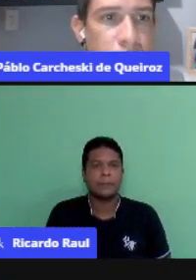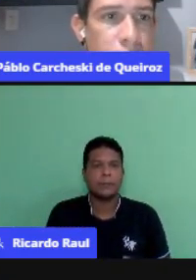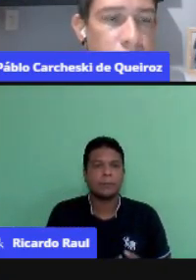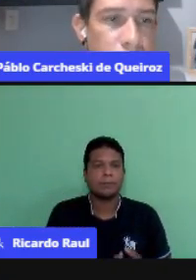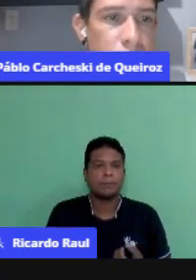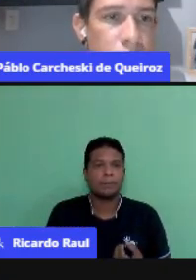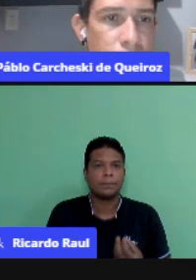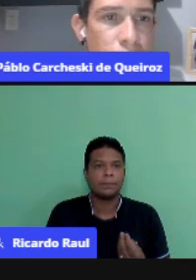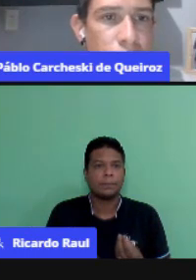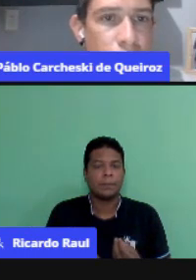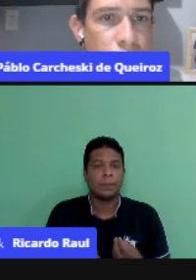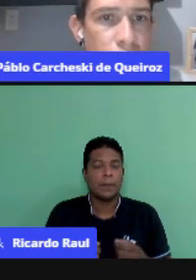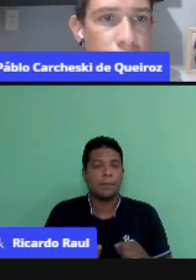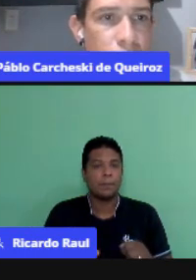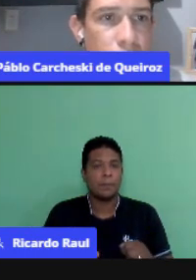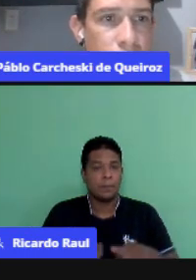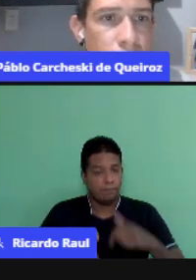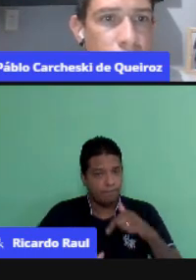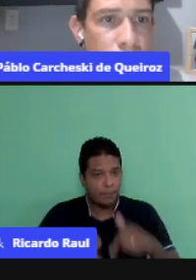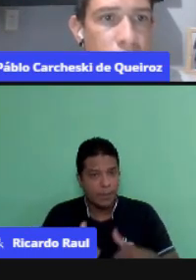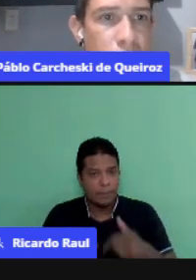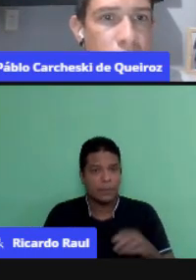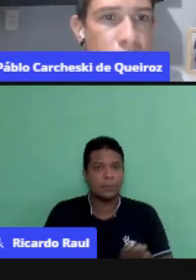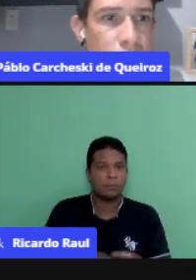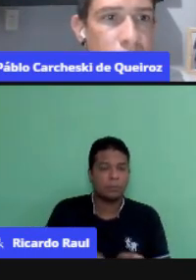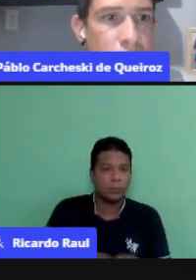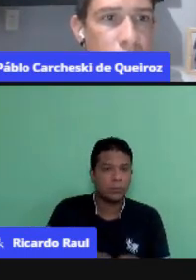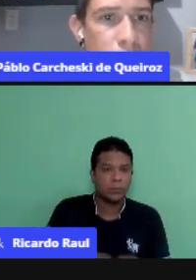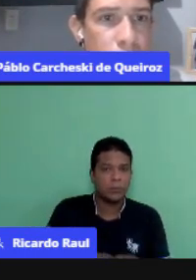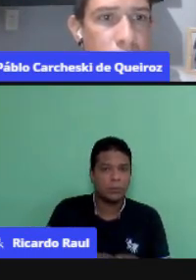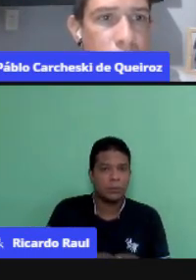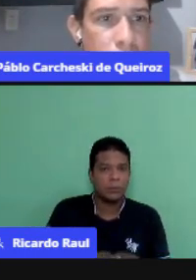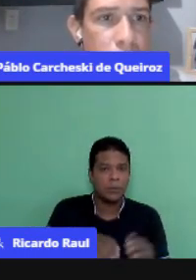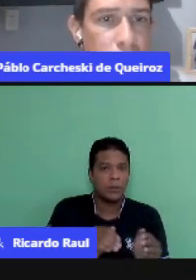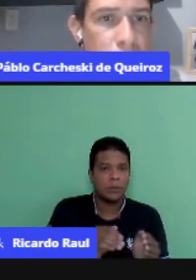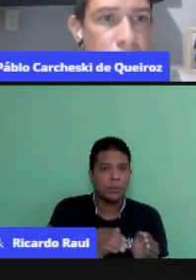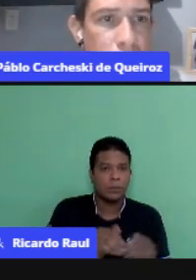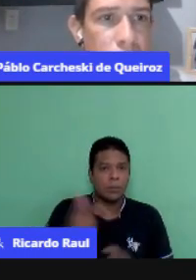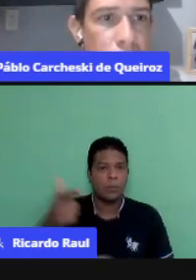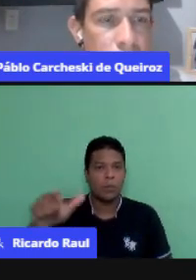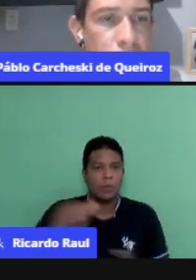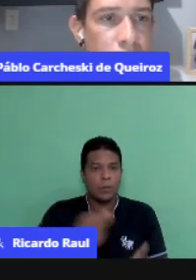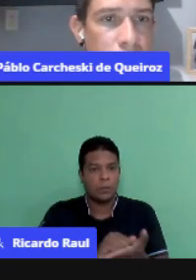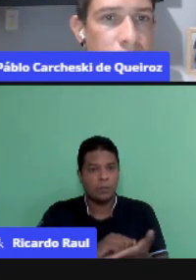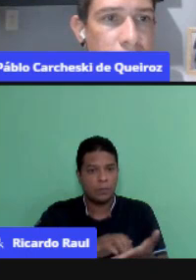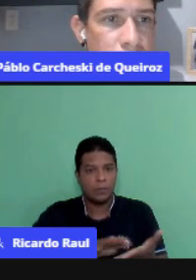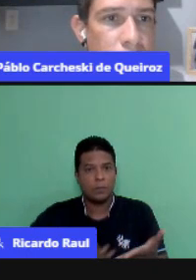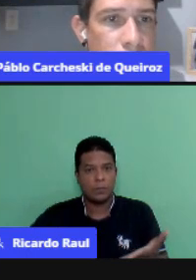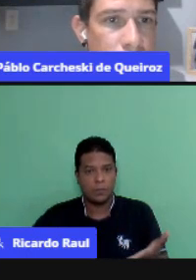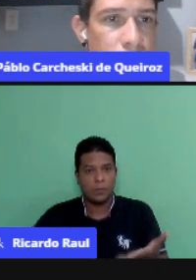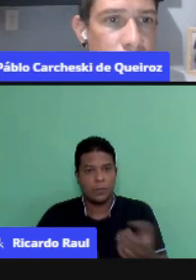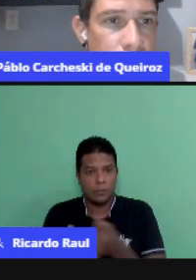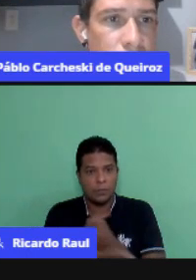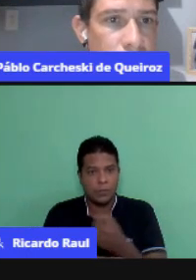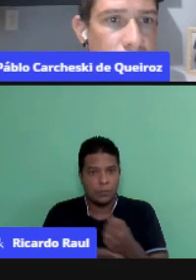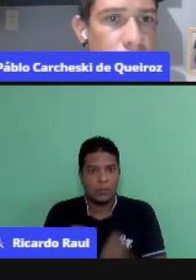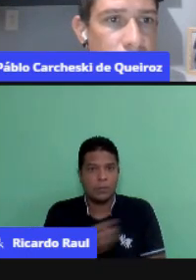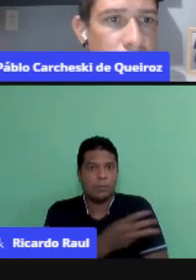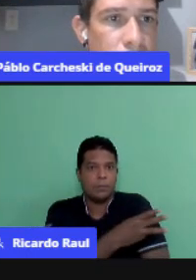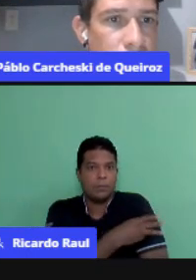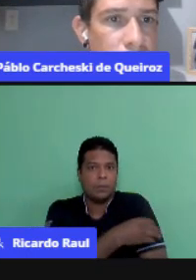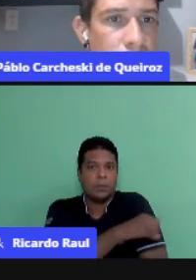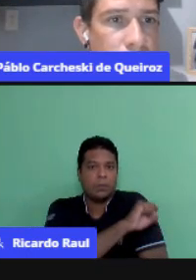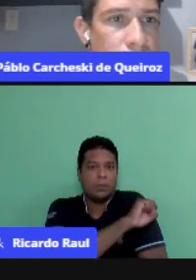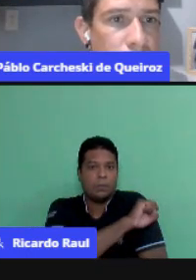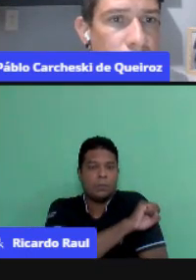nós temos que trabalhar também com esses casos. E daí nós separamos uma outra atividade, que também está no caderno base 3 do 8º ano, para a